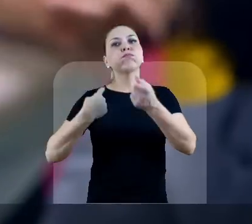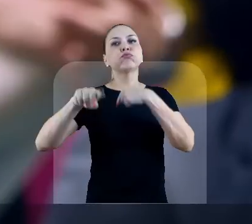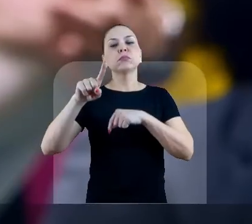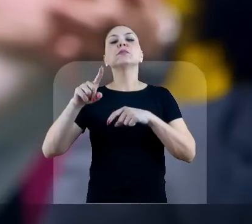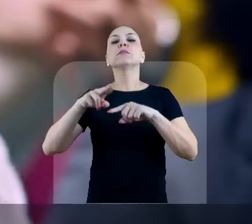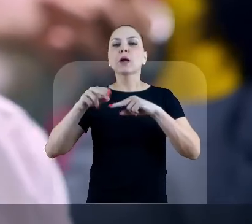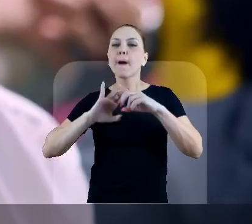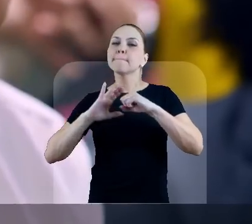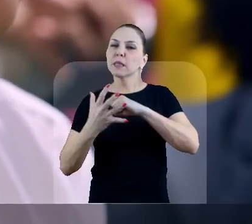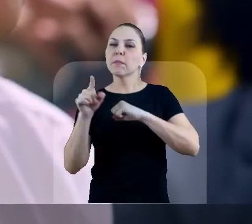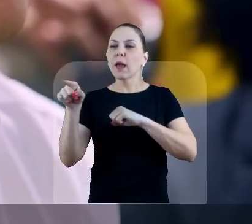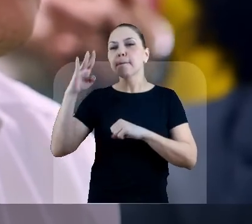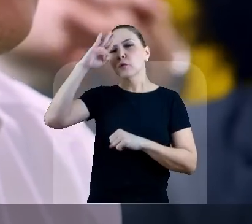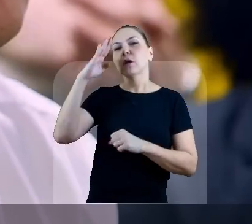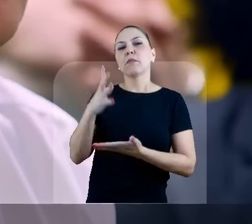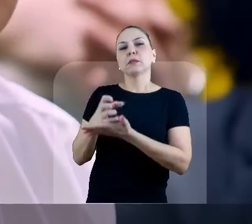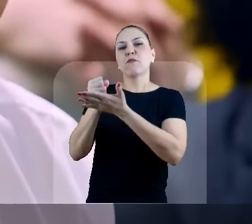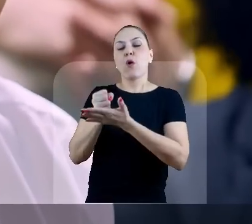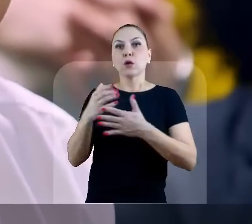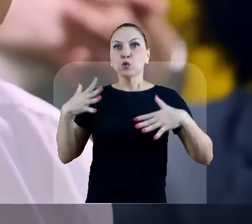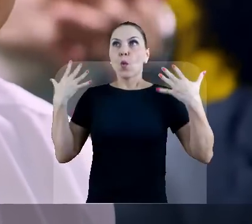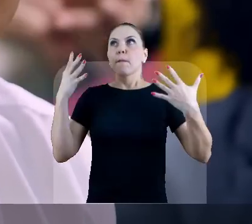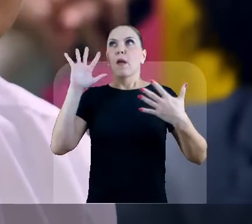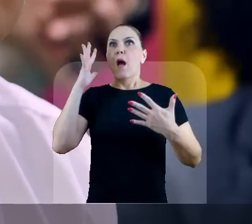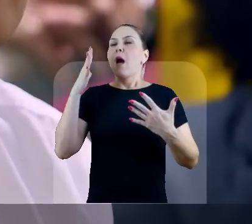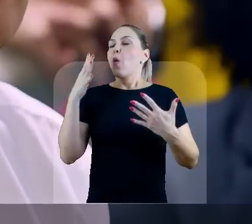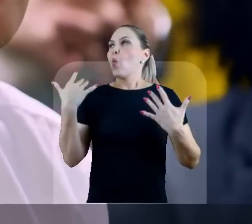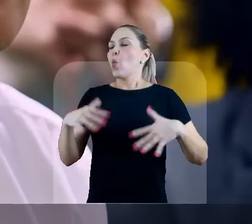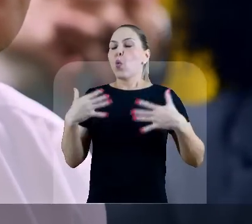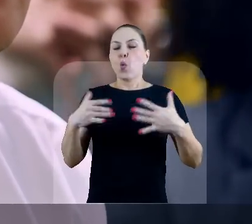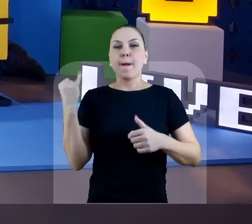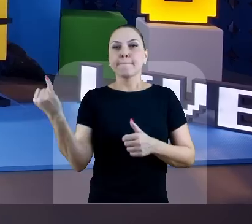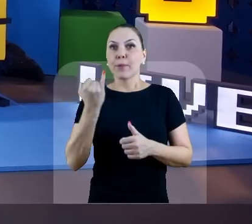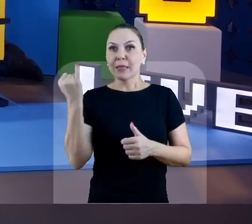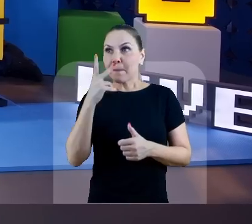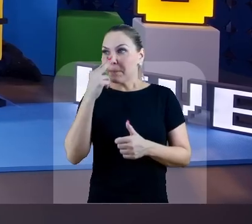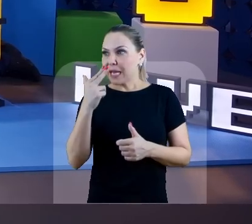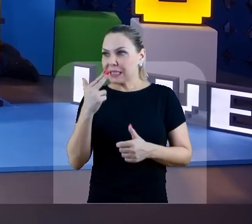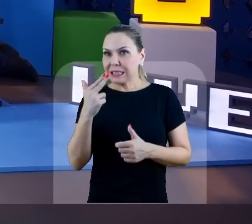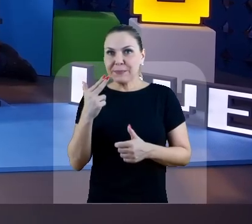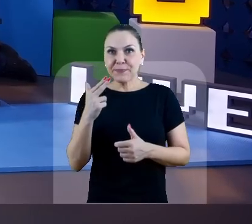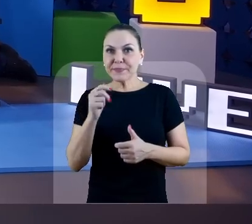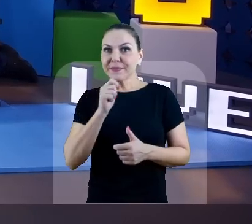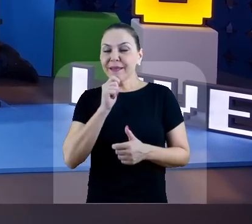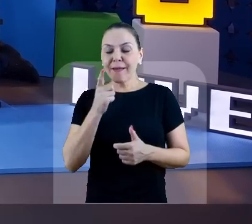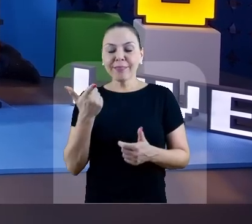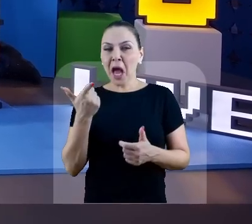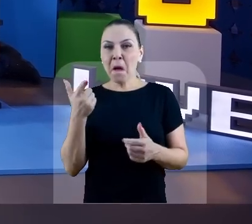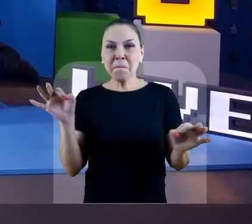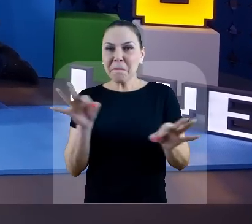isso. E isso, para mim, foi uma surpresa muito grande e me